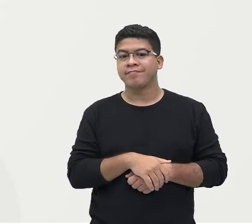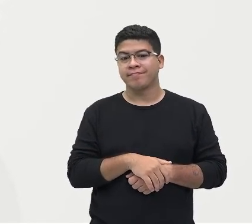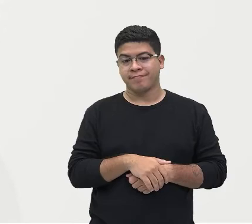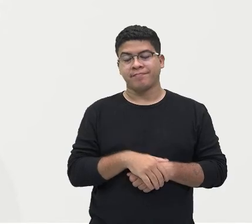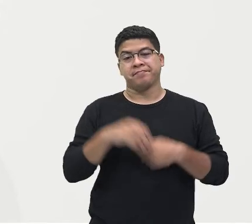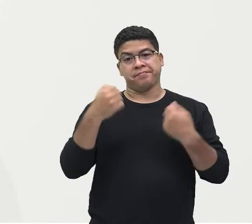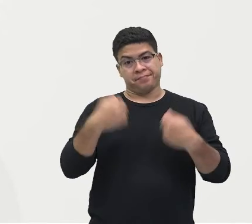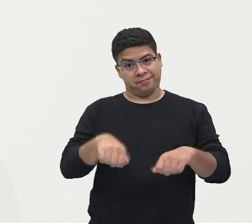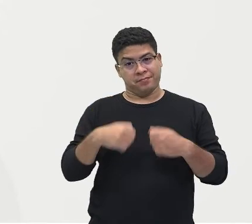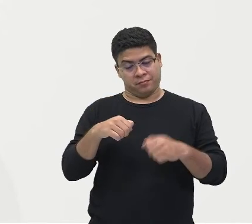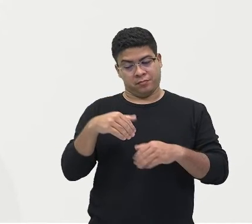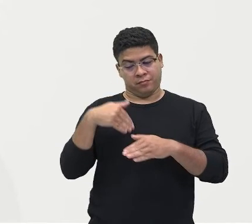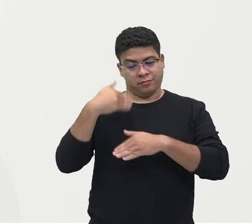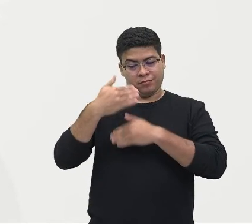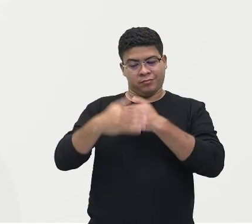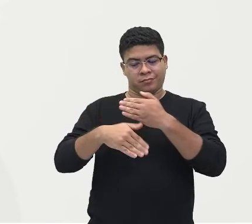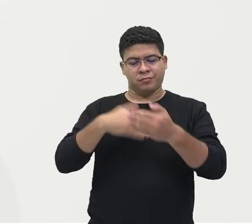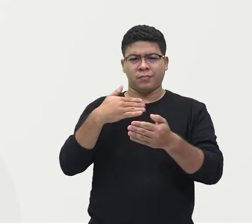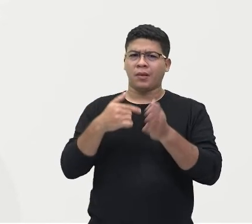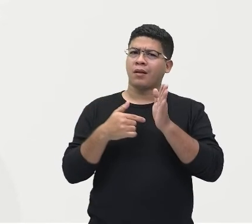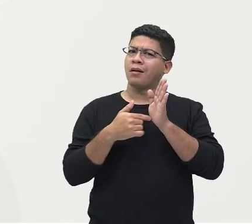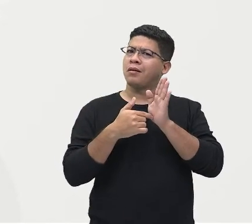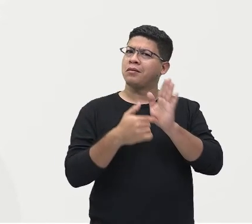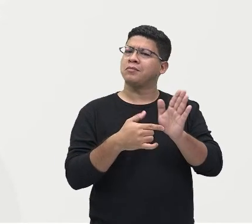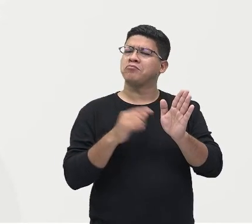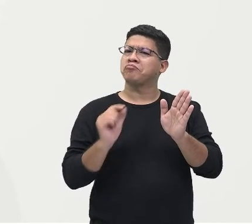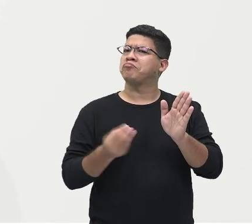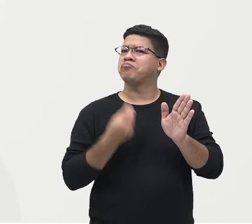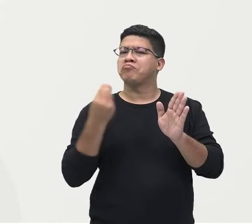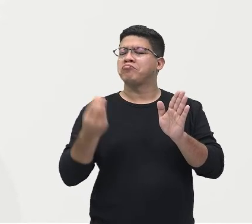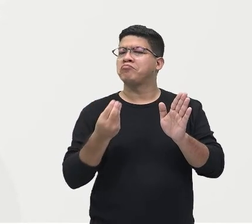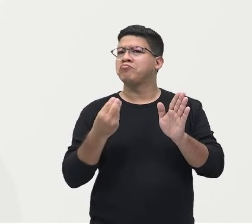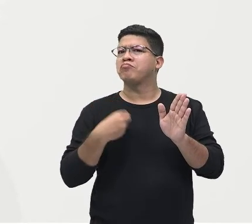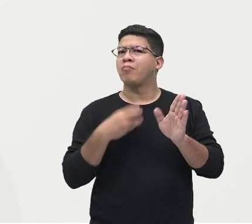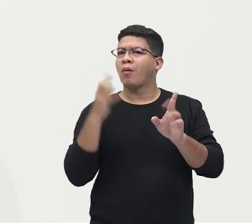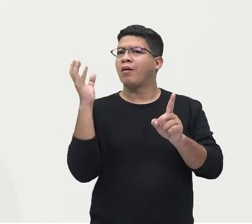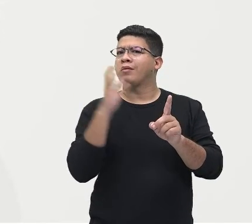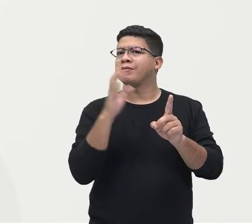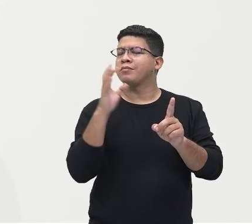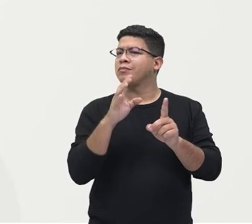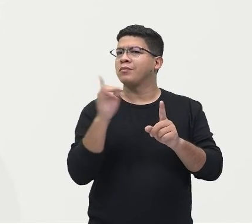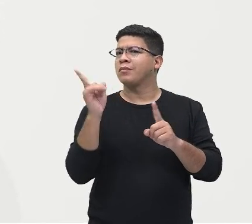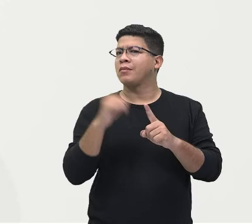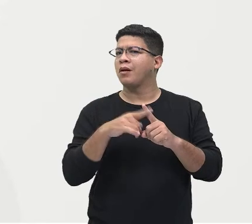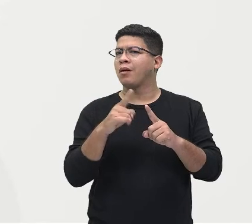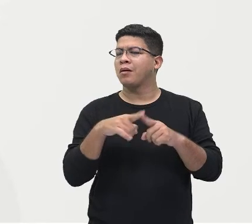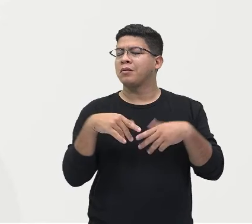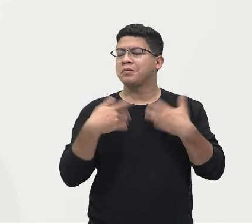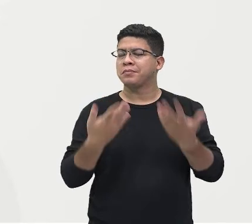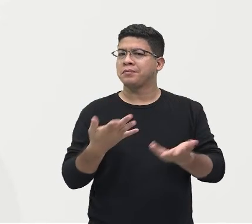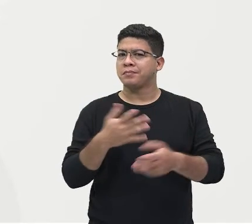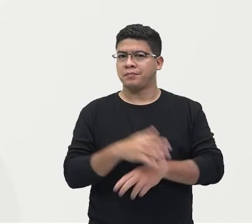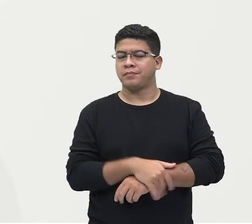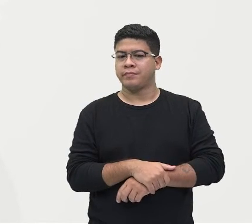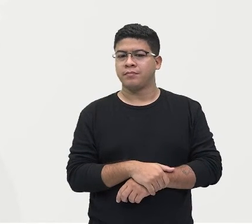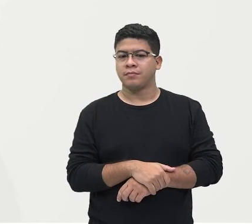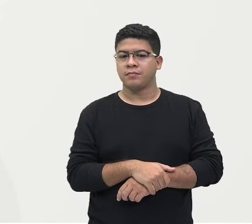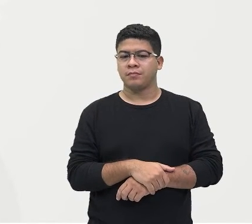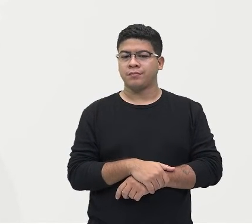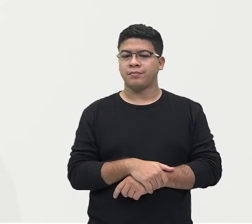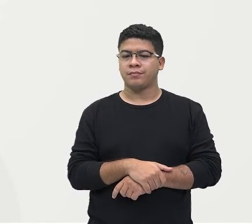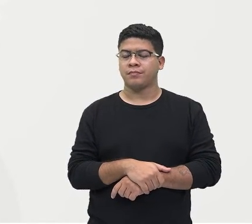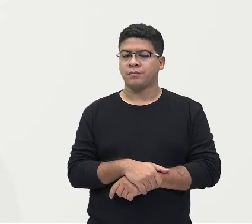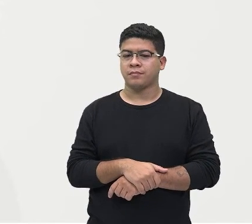que desenvolver uma ideia mostrando que tipo de influência é essa. E aqui ele coloca, ó, continua, let's